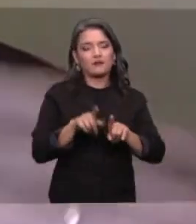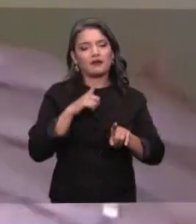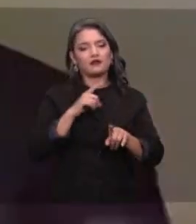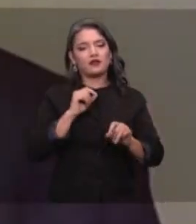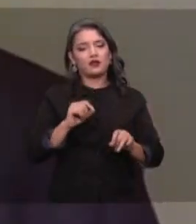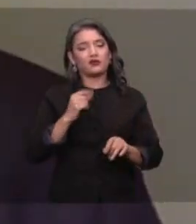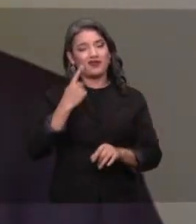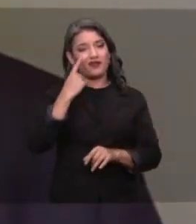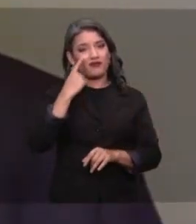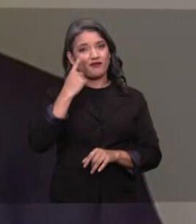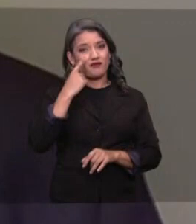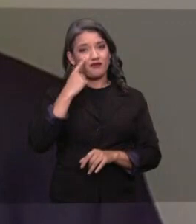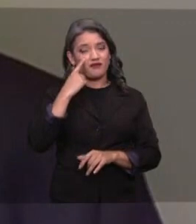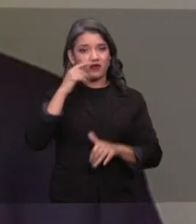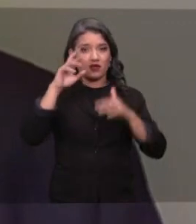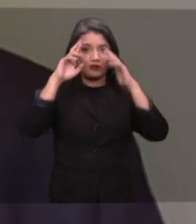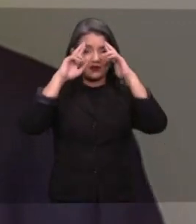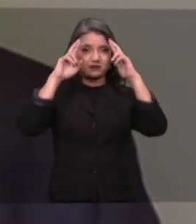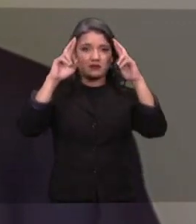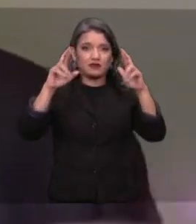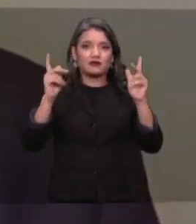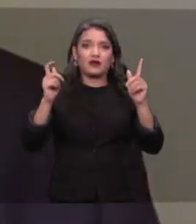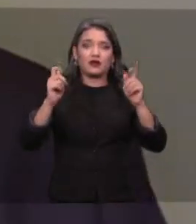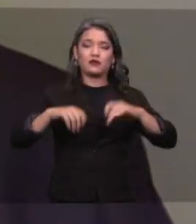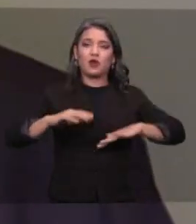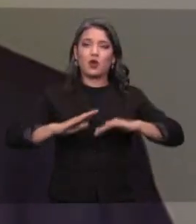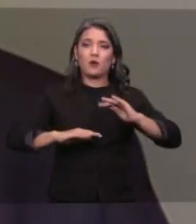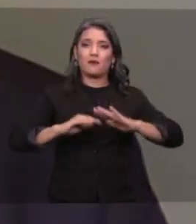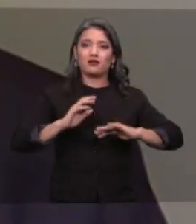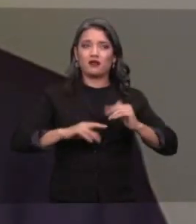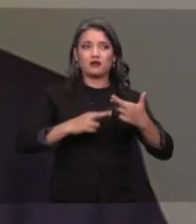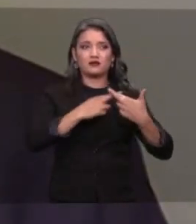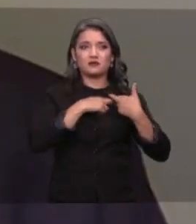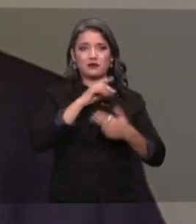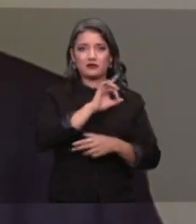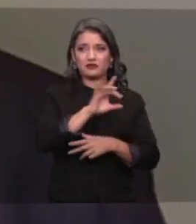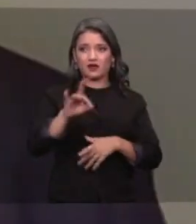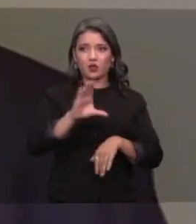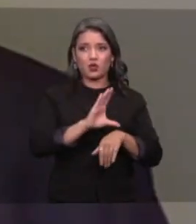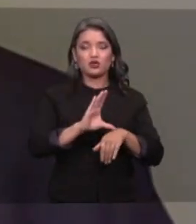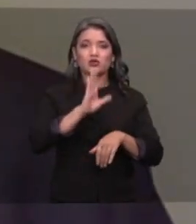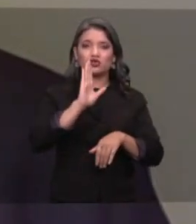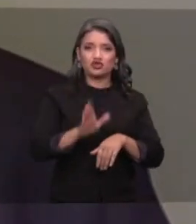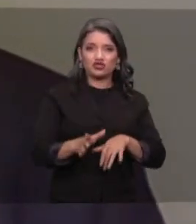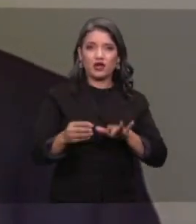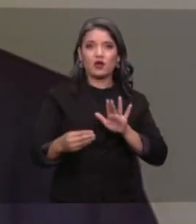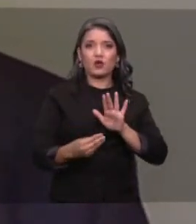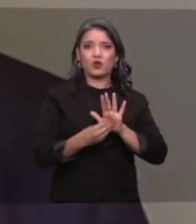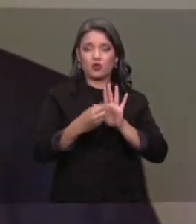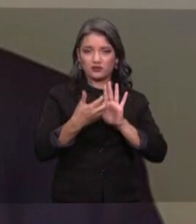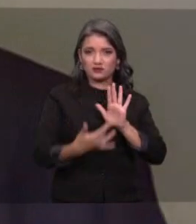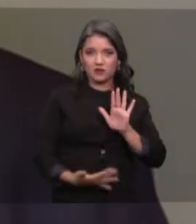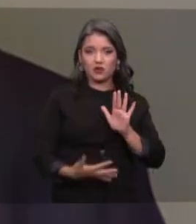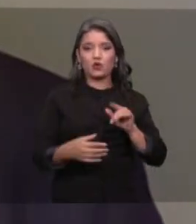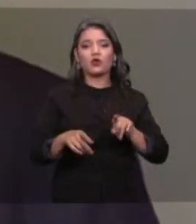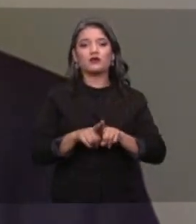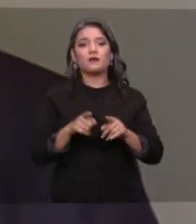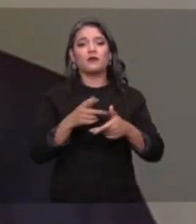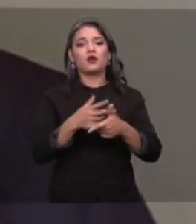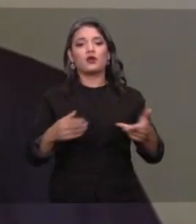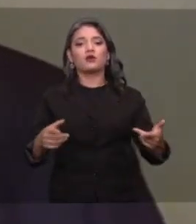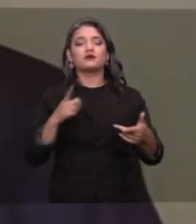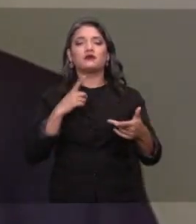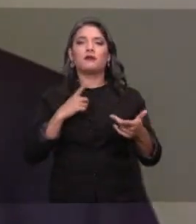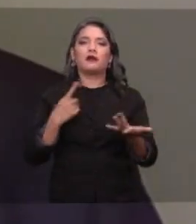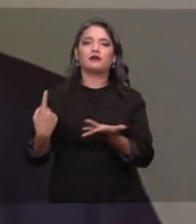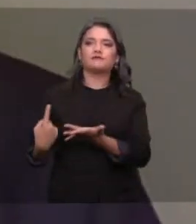pela observância das competências constitucionalmente fixadas, instrumentos por excelência do Pacto